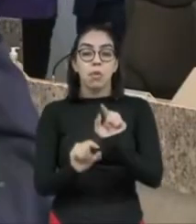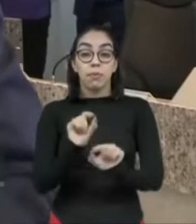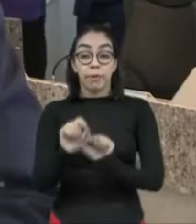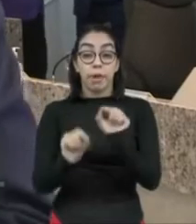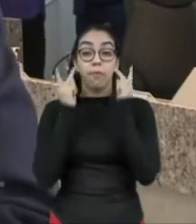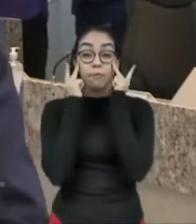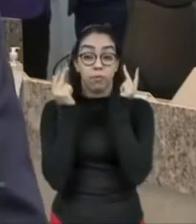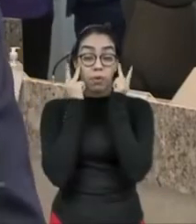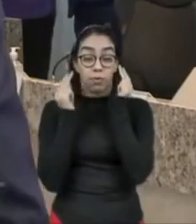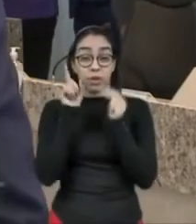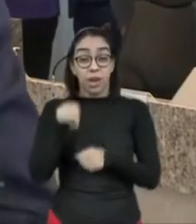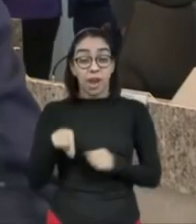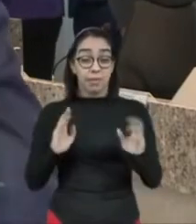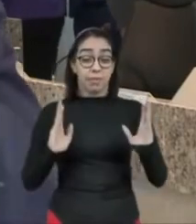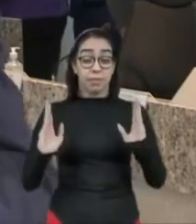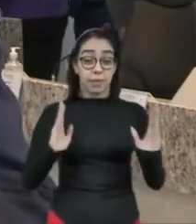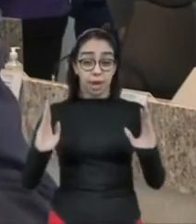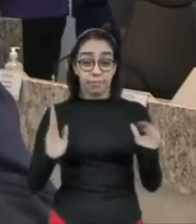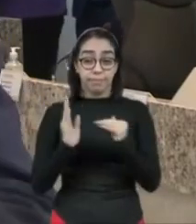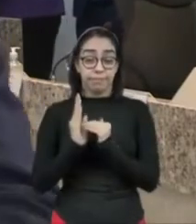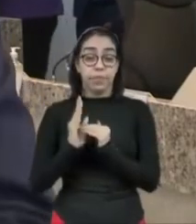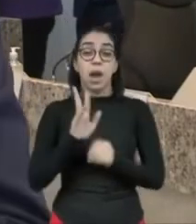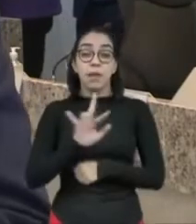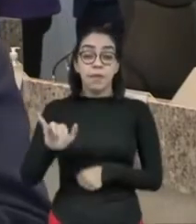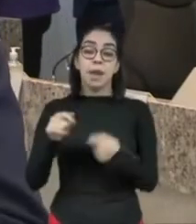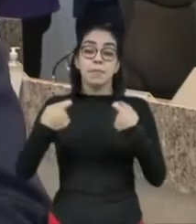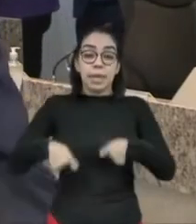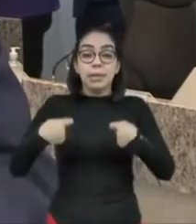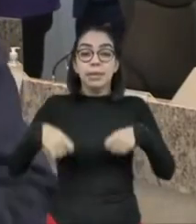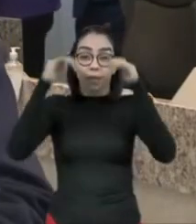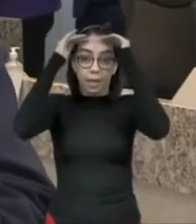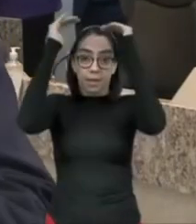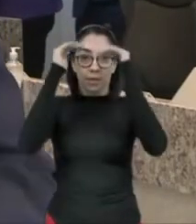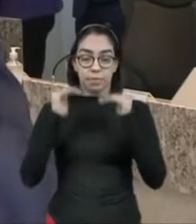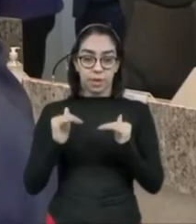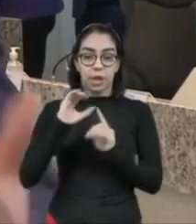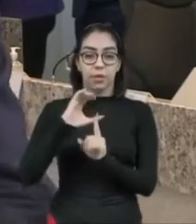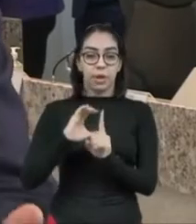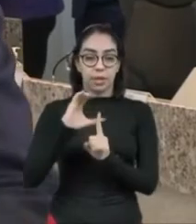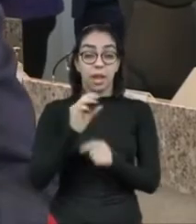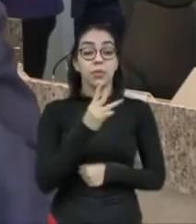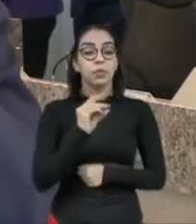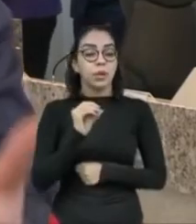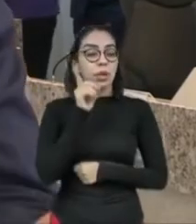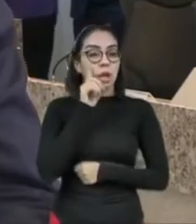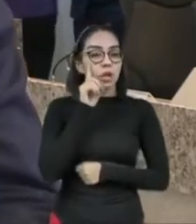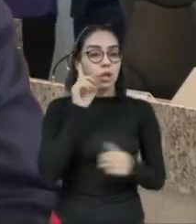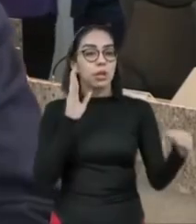normalmente se fixa um prazo para que sejam cumpridas. Esse prazo varia de 30 dias a 90